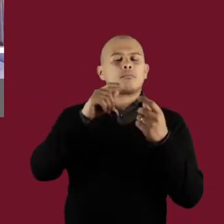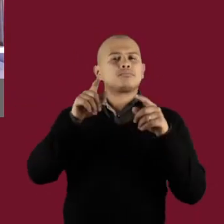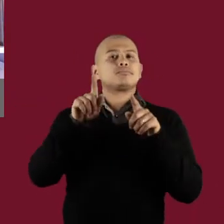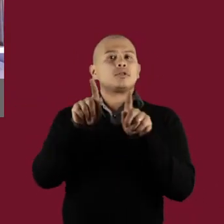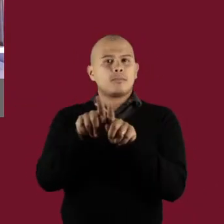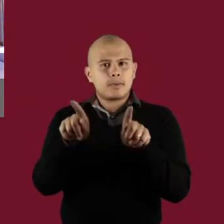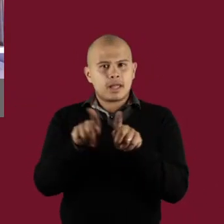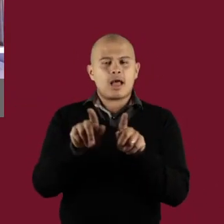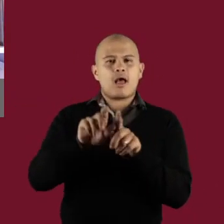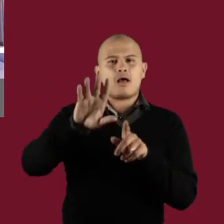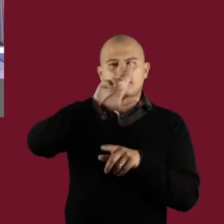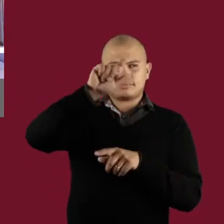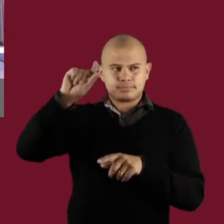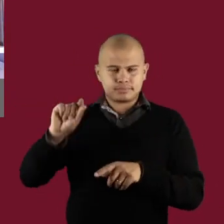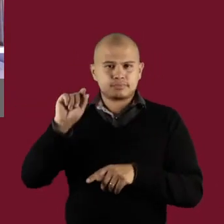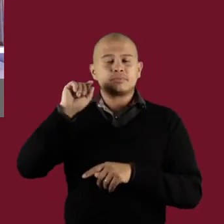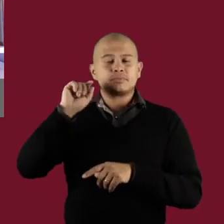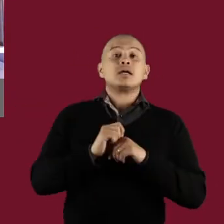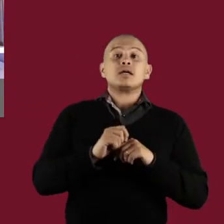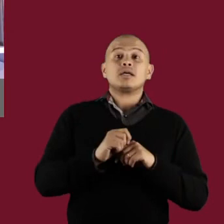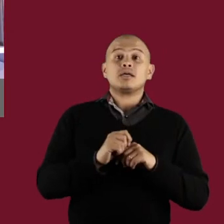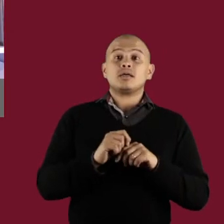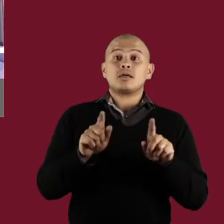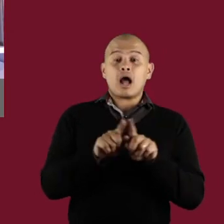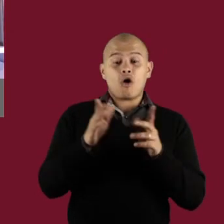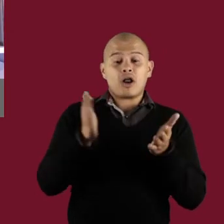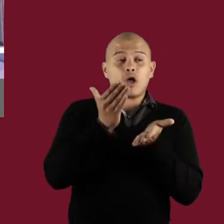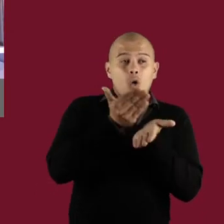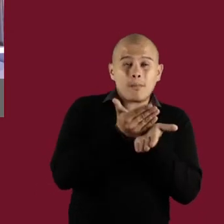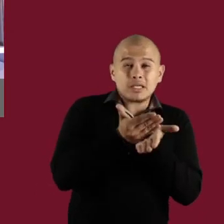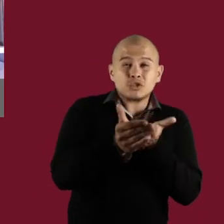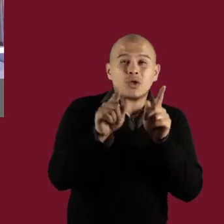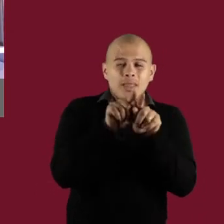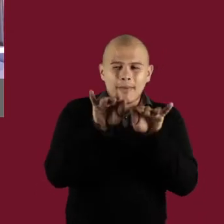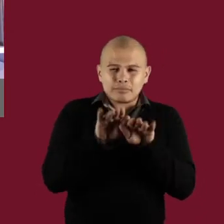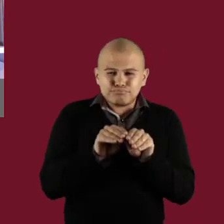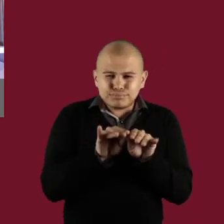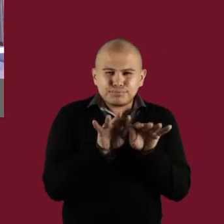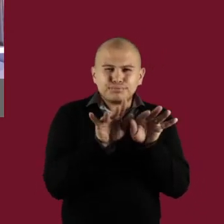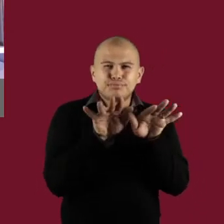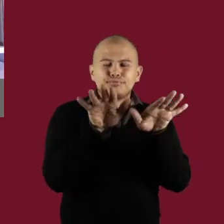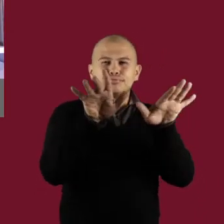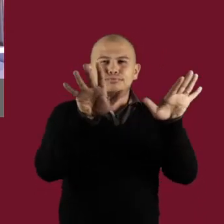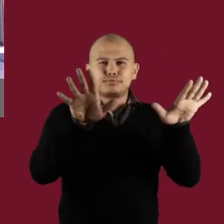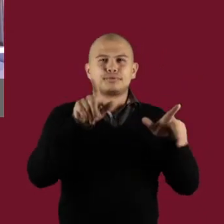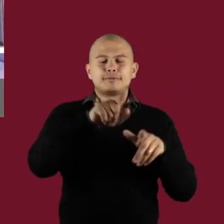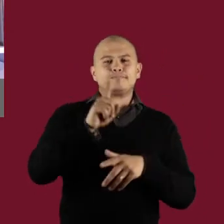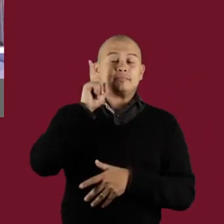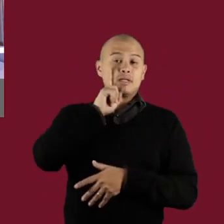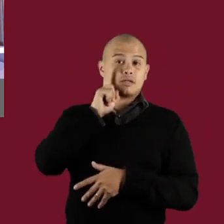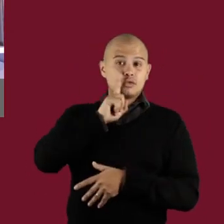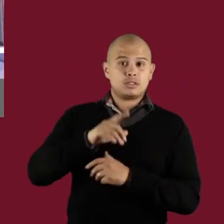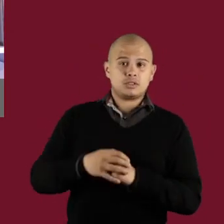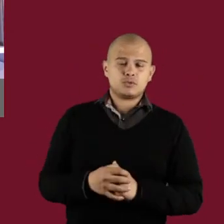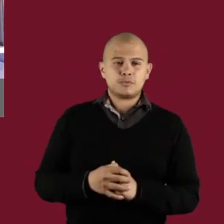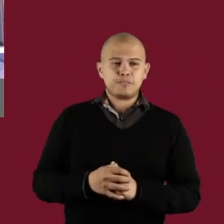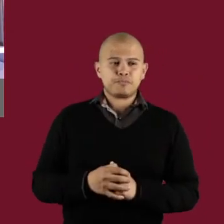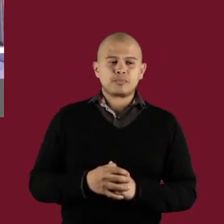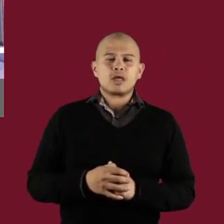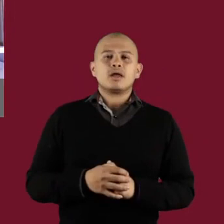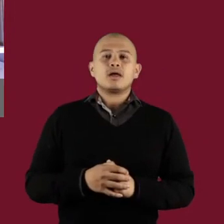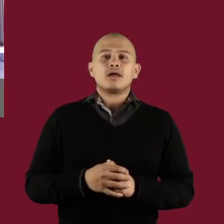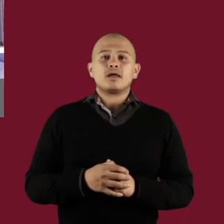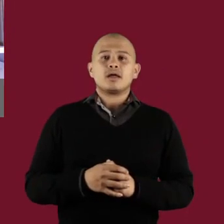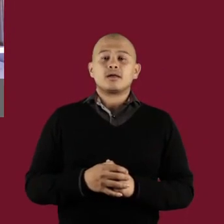agora está a espalhar-se aqui pelos Estados Unidos também. Então, de facto, este